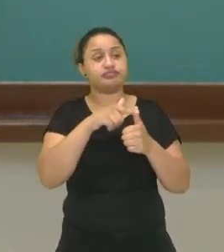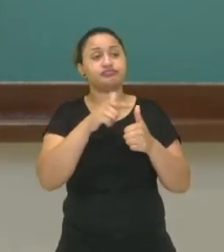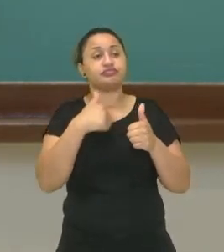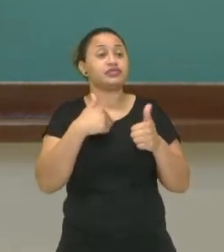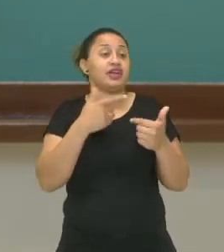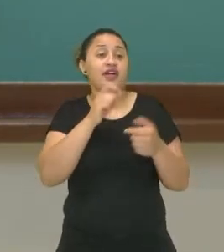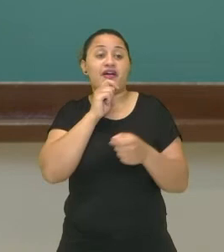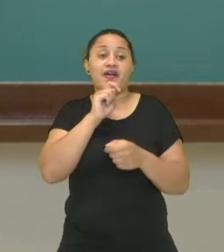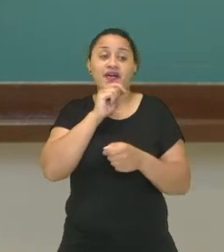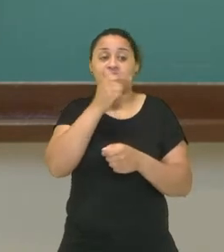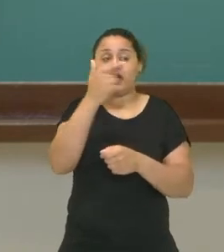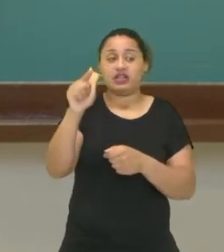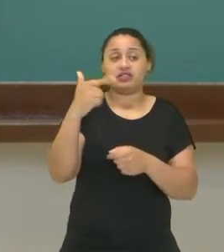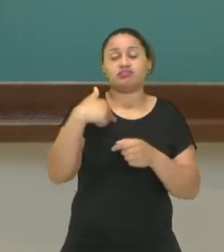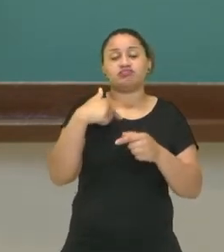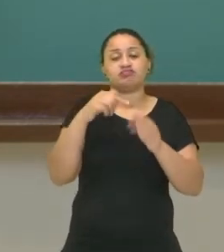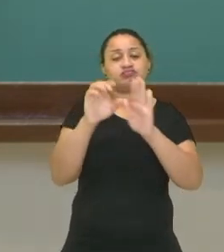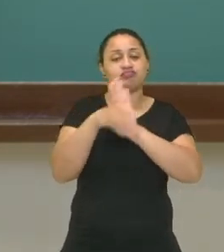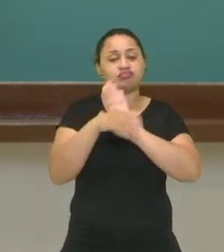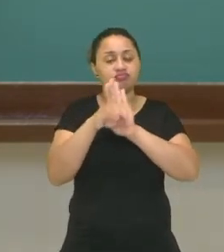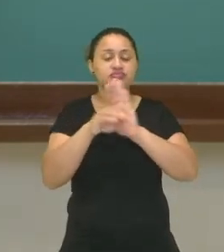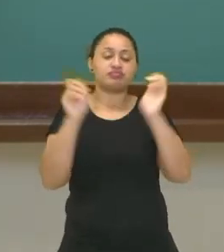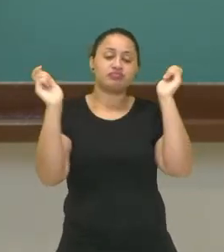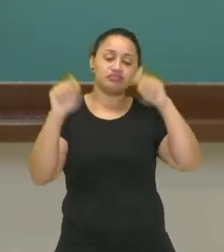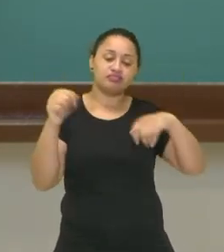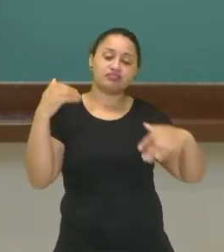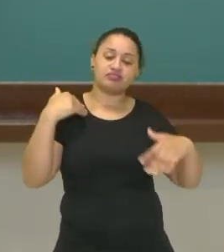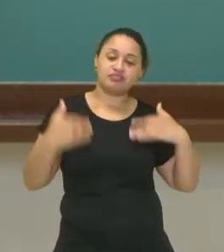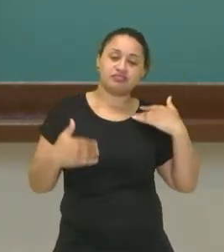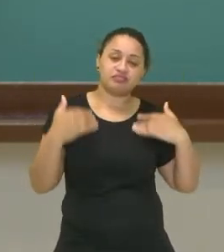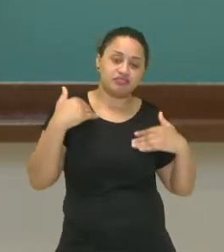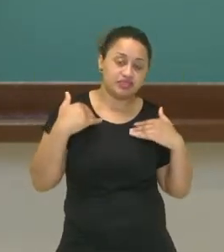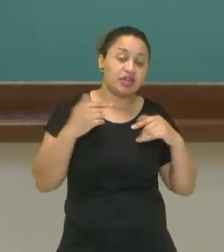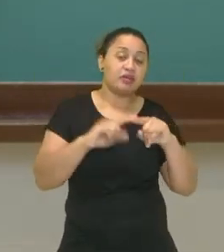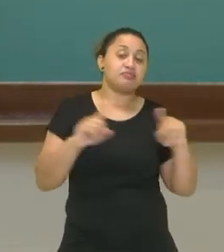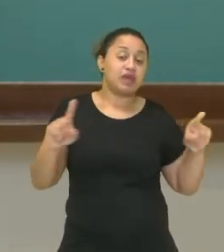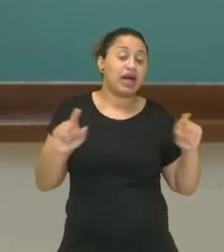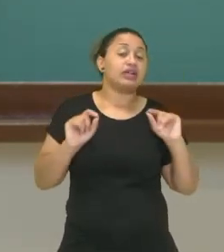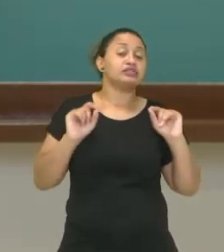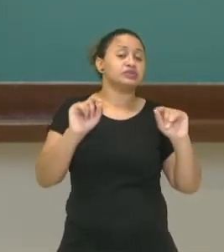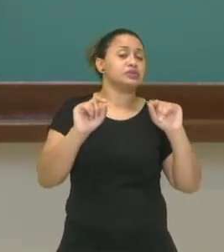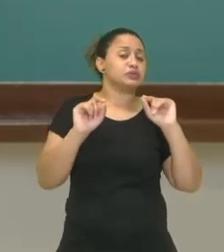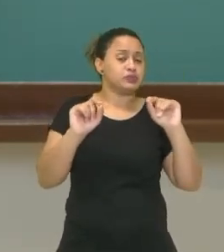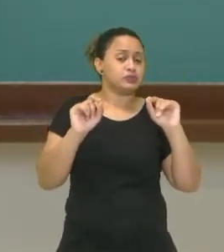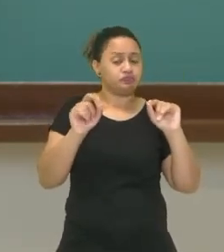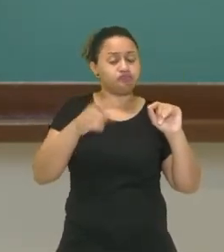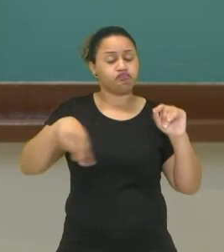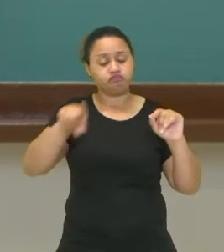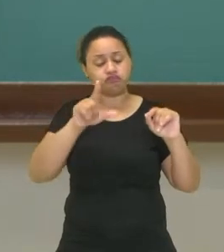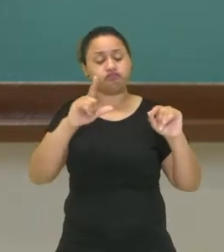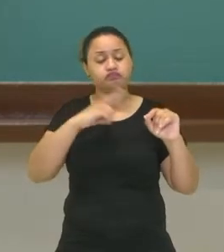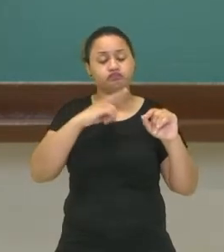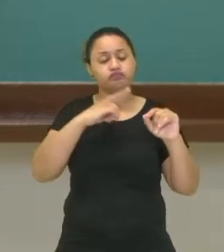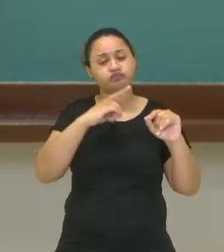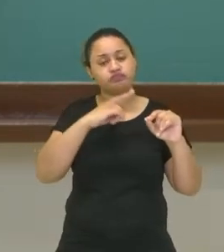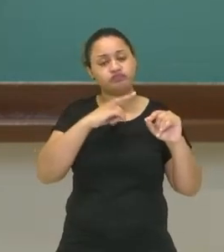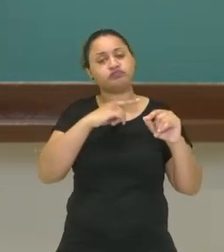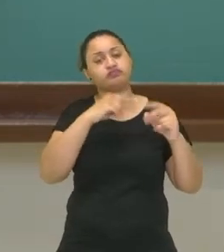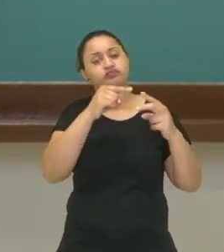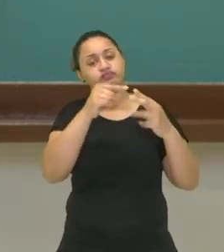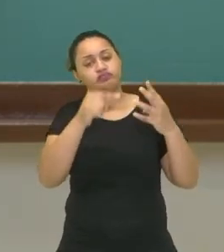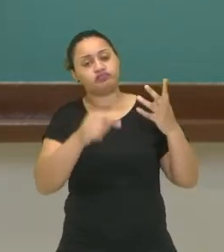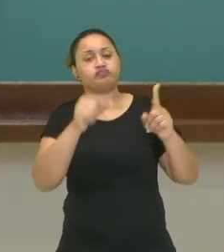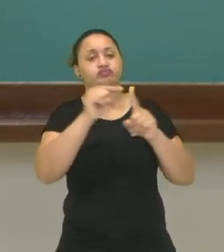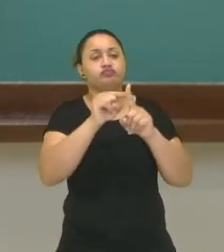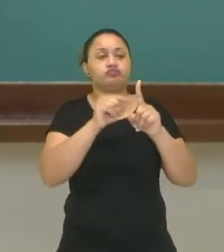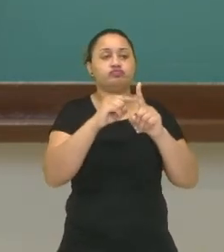não tinham aquela definição das capacidades físicas, mas eles tinham a sua subclassificação,